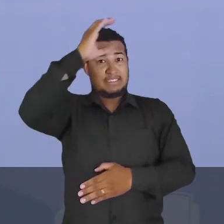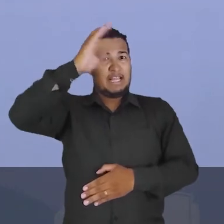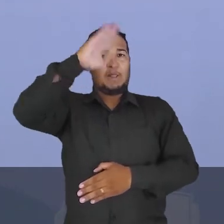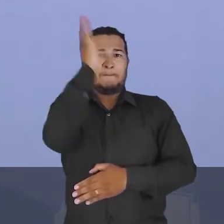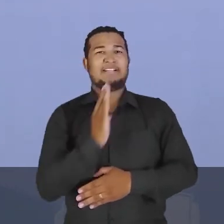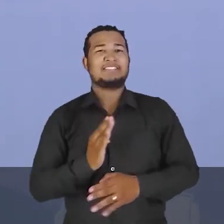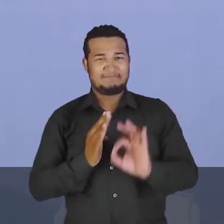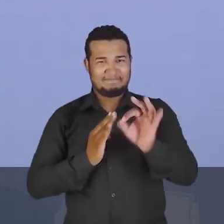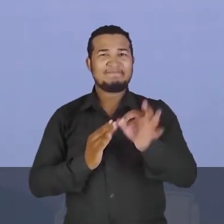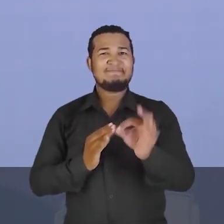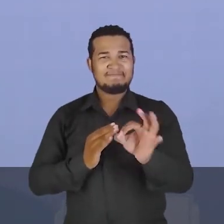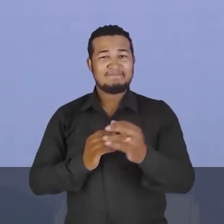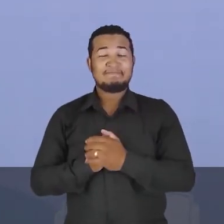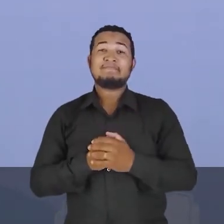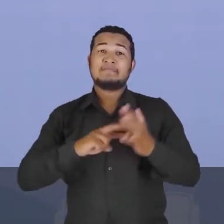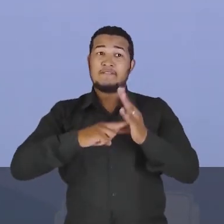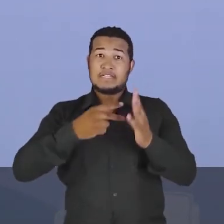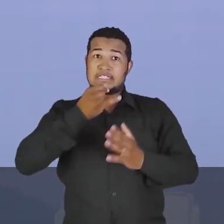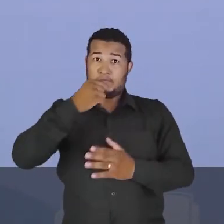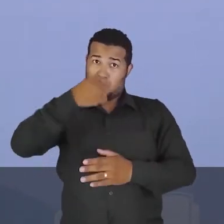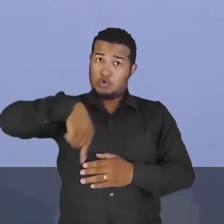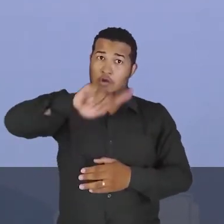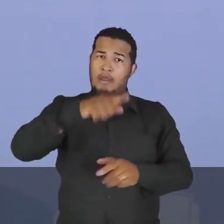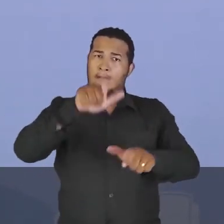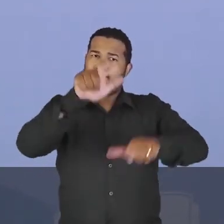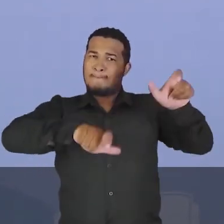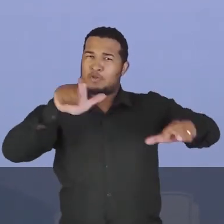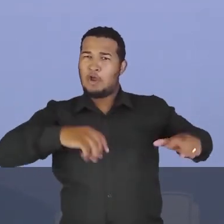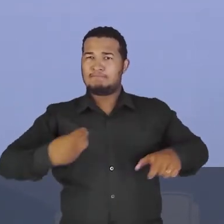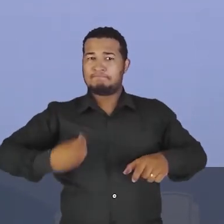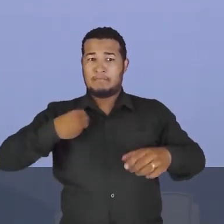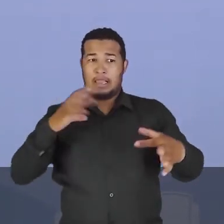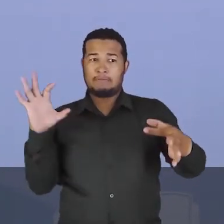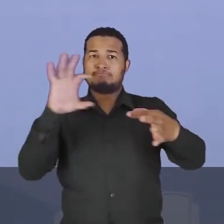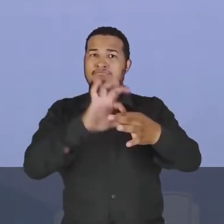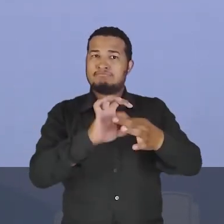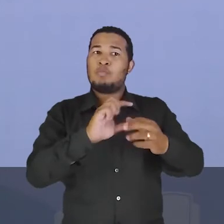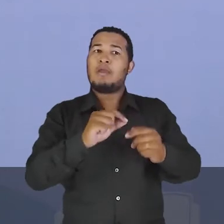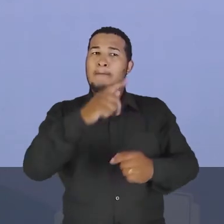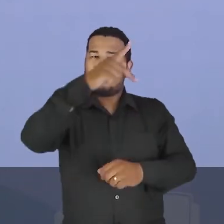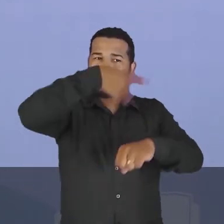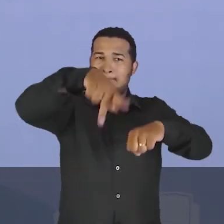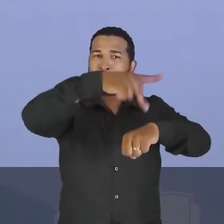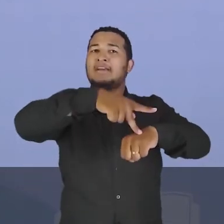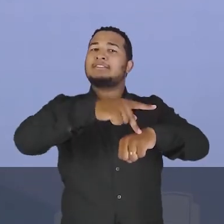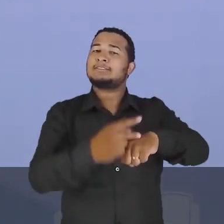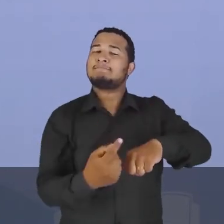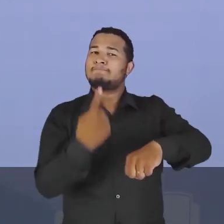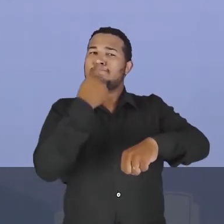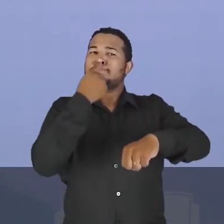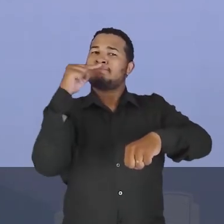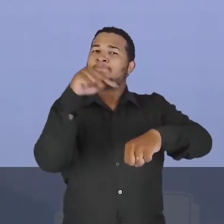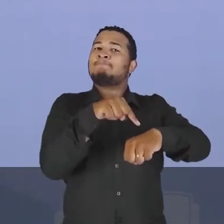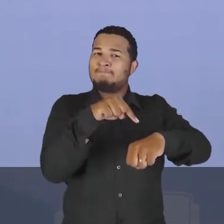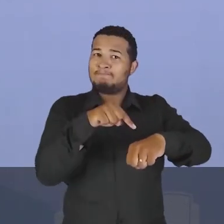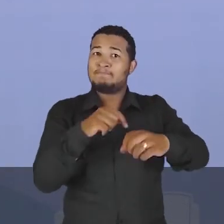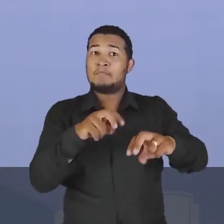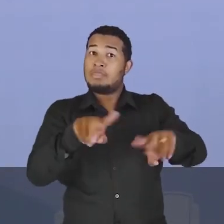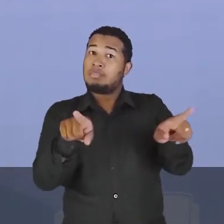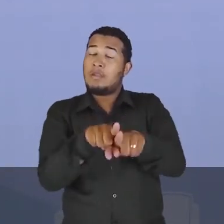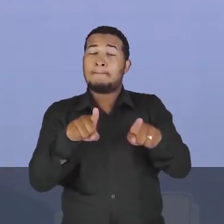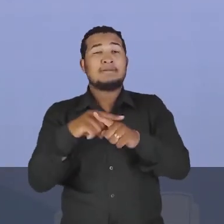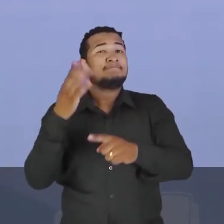Nós somos cidadãos, nós somos pessoas que estão vinculadas à questão de uma nacionalidade, entendendo essa questão